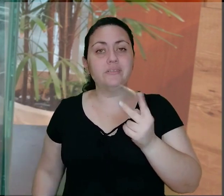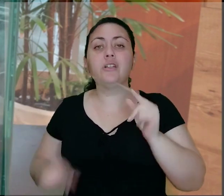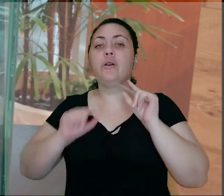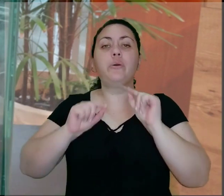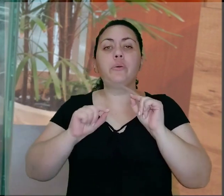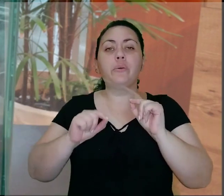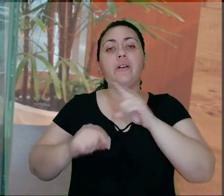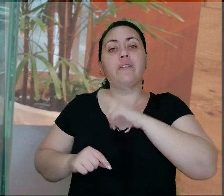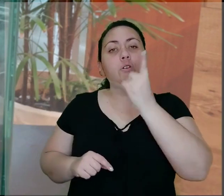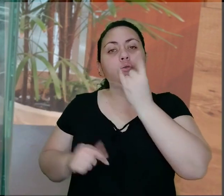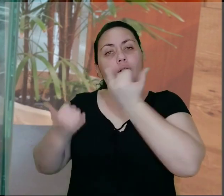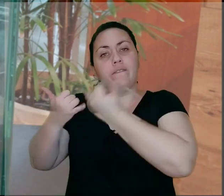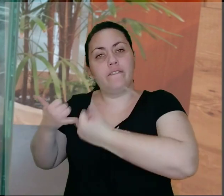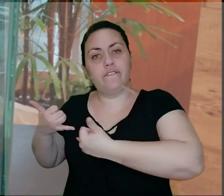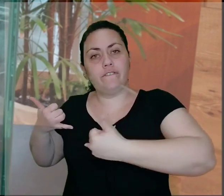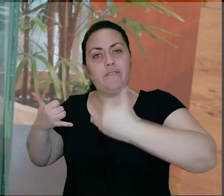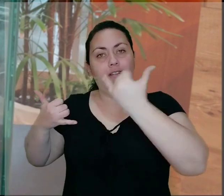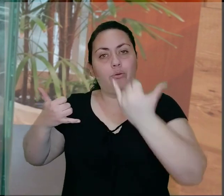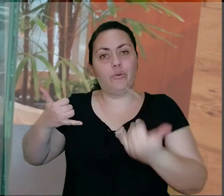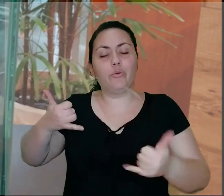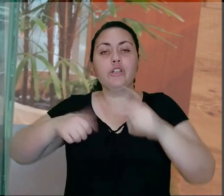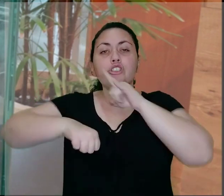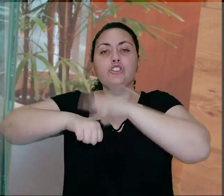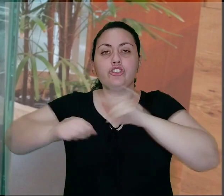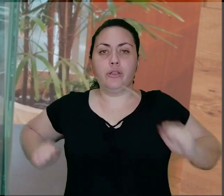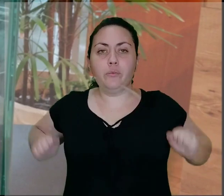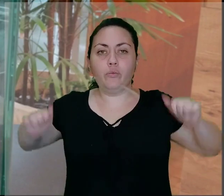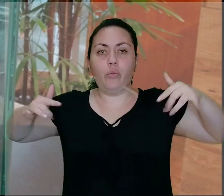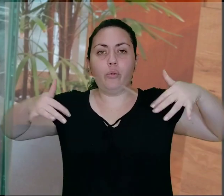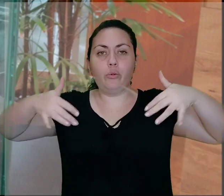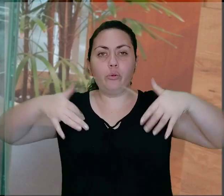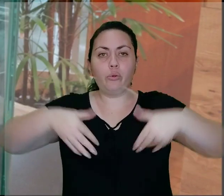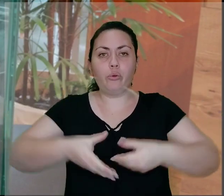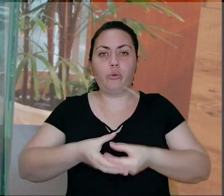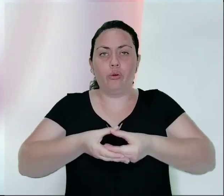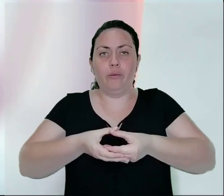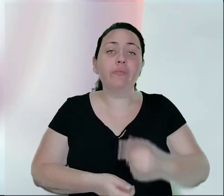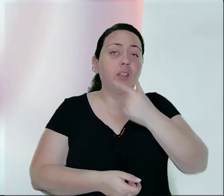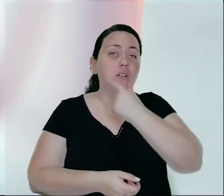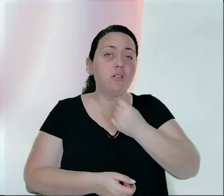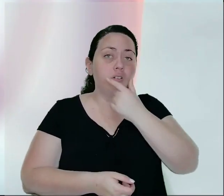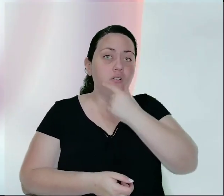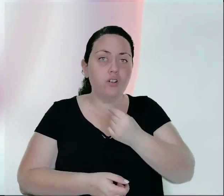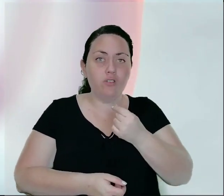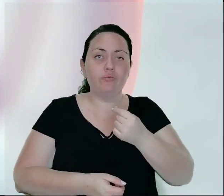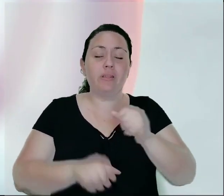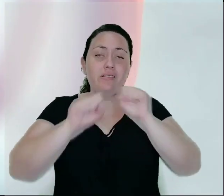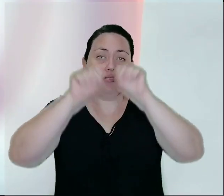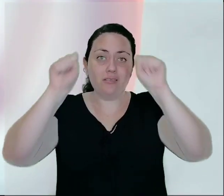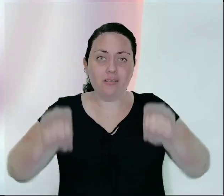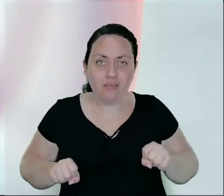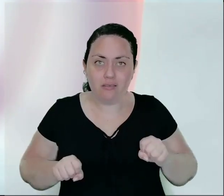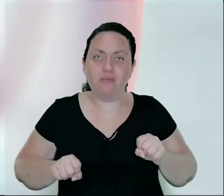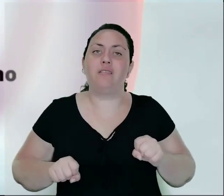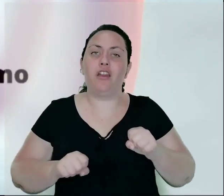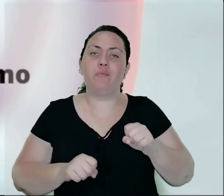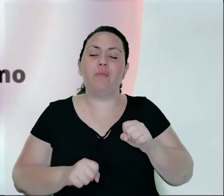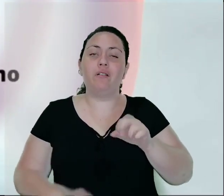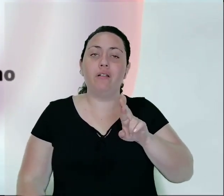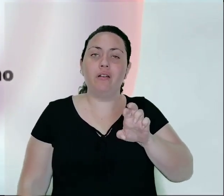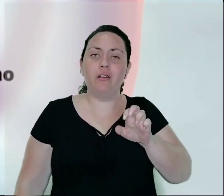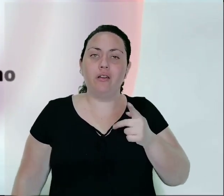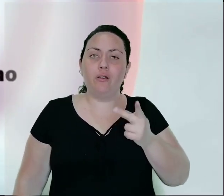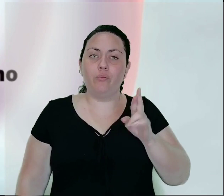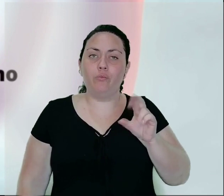temos, parte um canal que leva a urina à bexiga urinária. No corpo masculino, o sistema